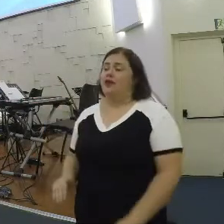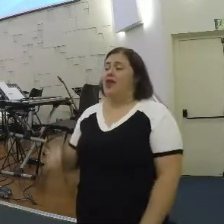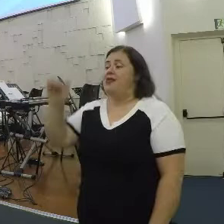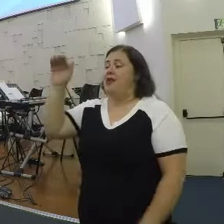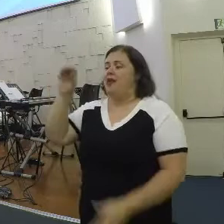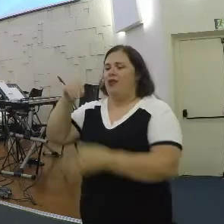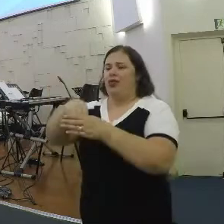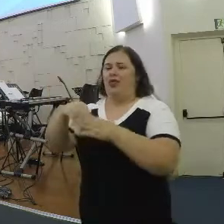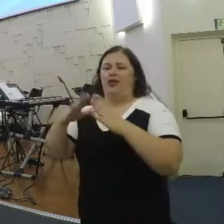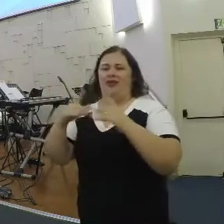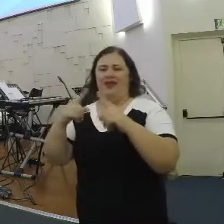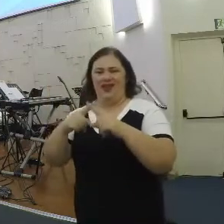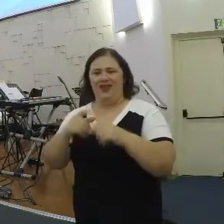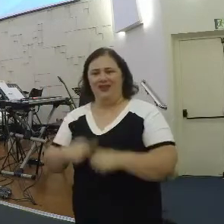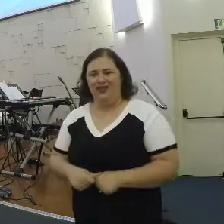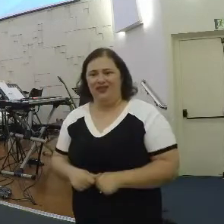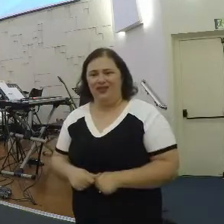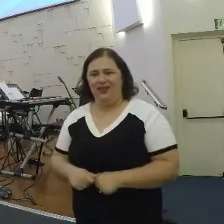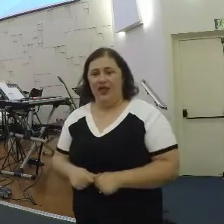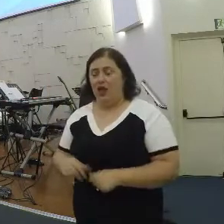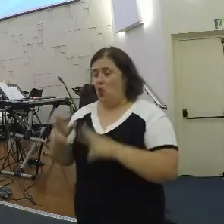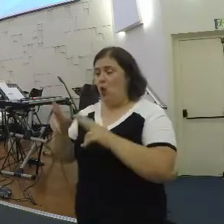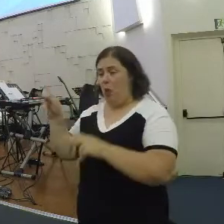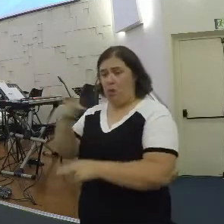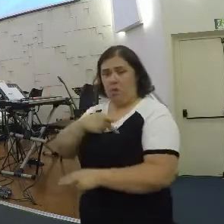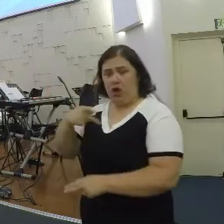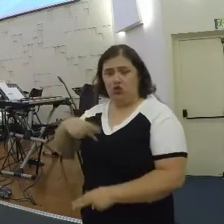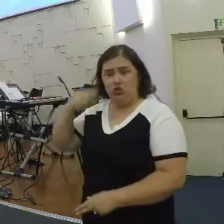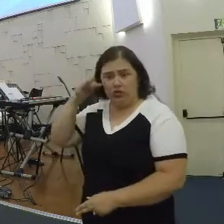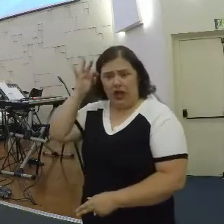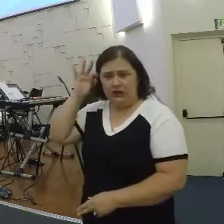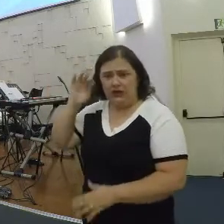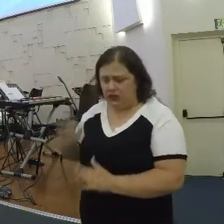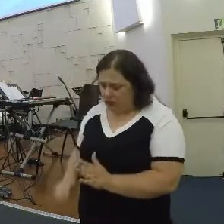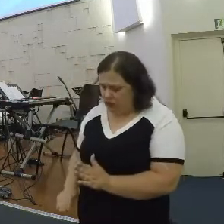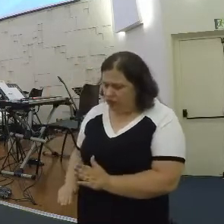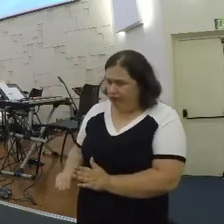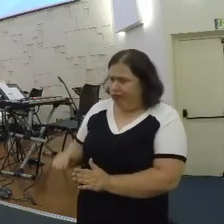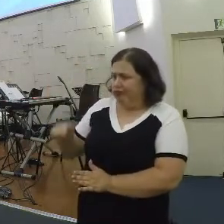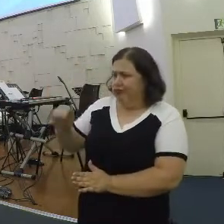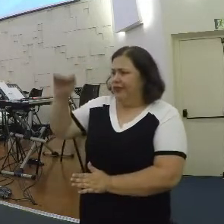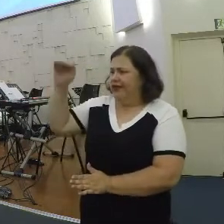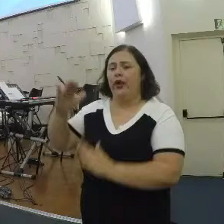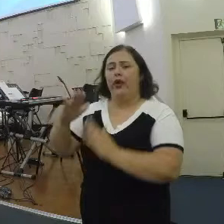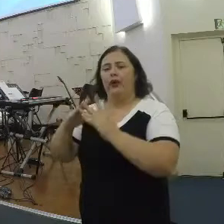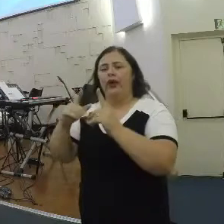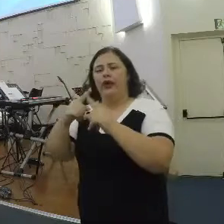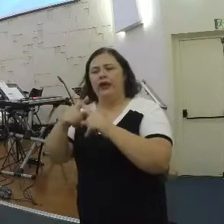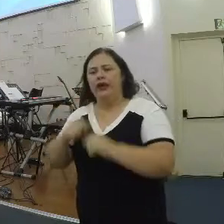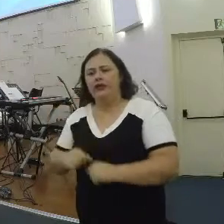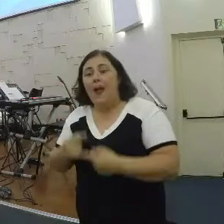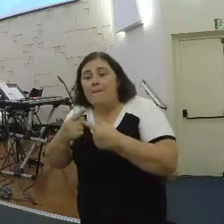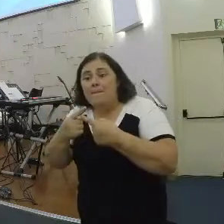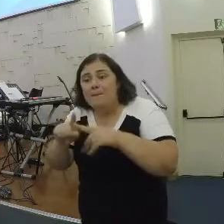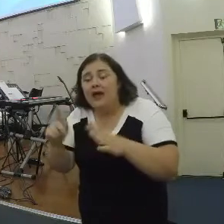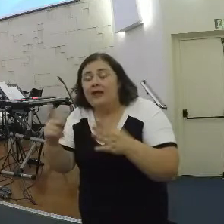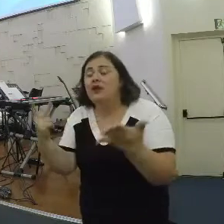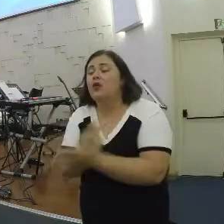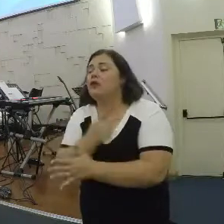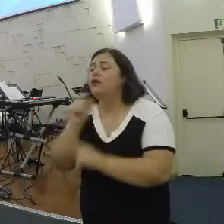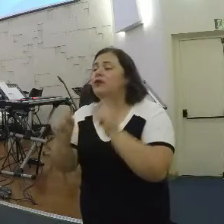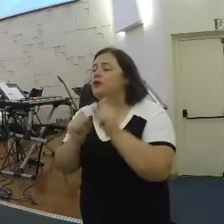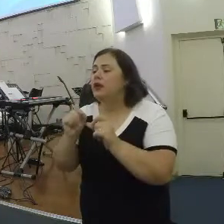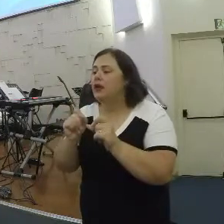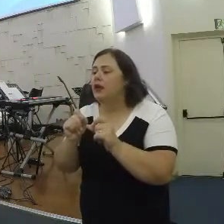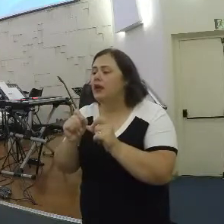igreja, para você conhecer tudo de igreja. Mas chega um momento, irmãos, em que o menino ou a menina criados no Evangelho